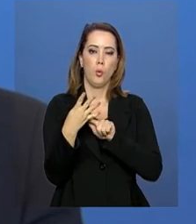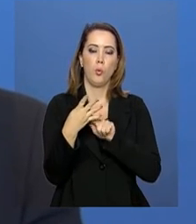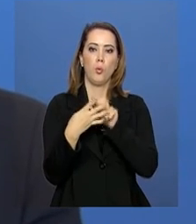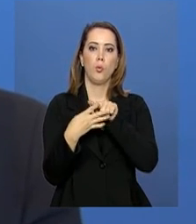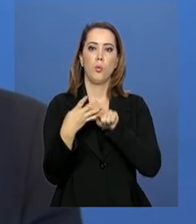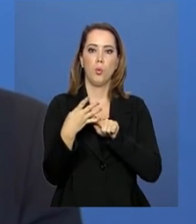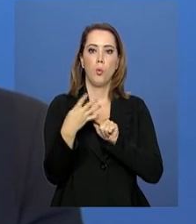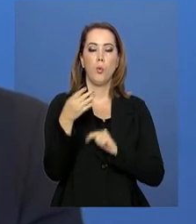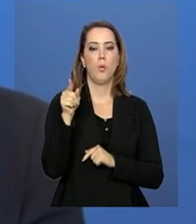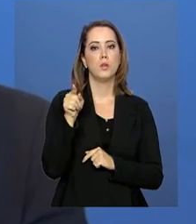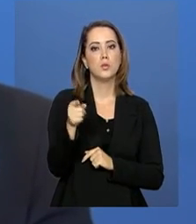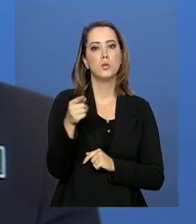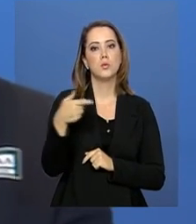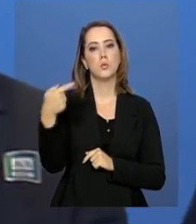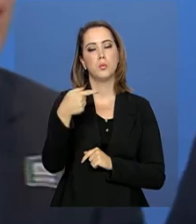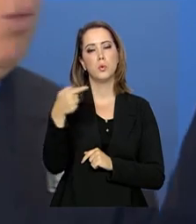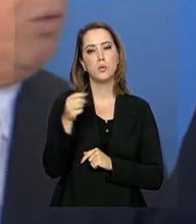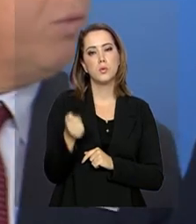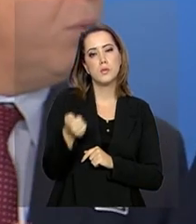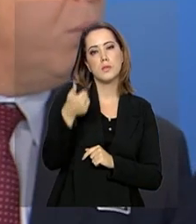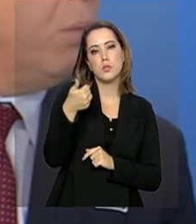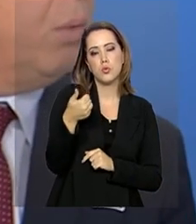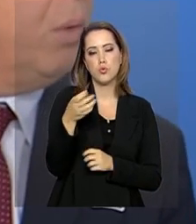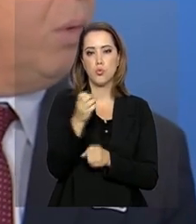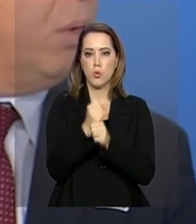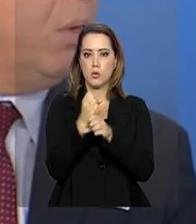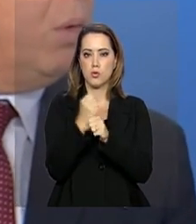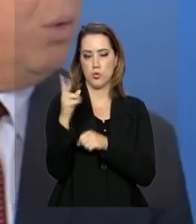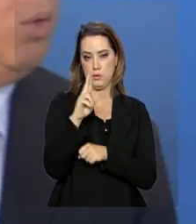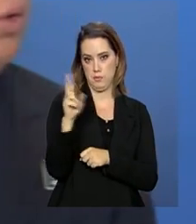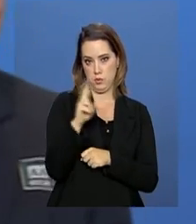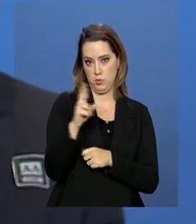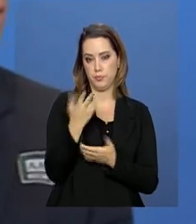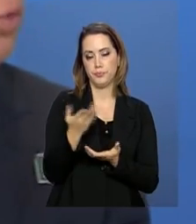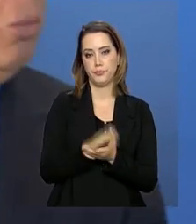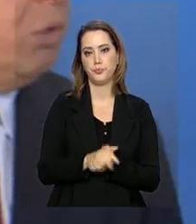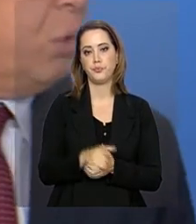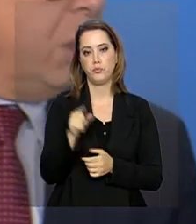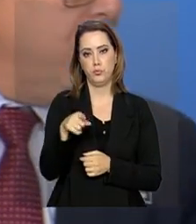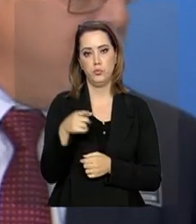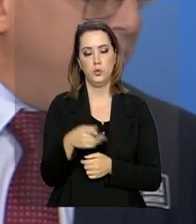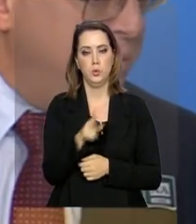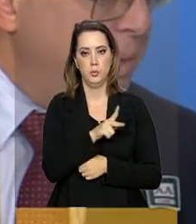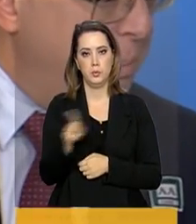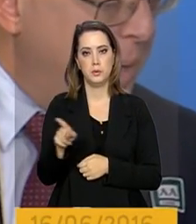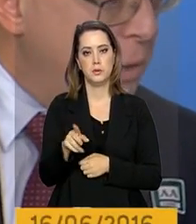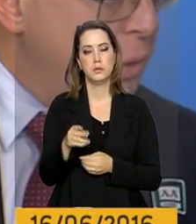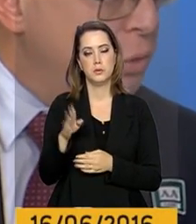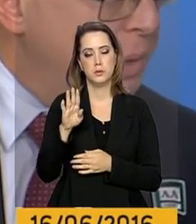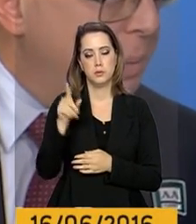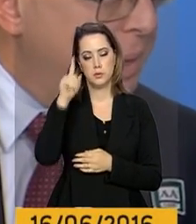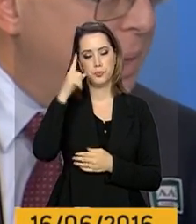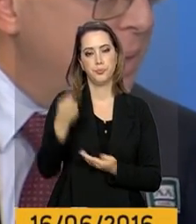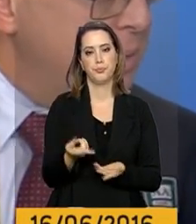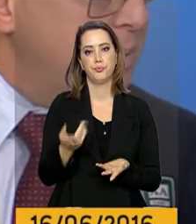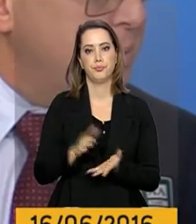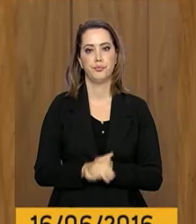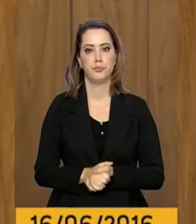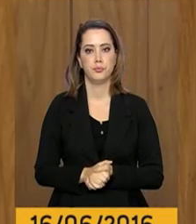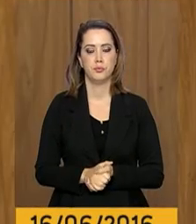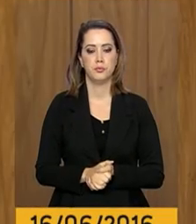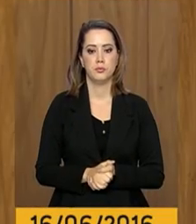4,7, quase 4,8, de acordo com a autorização do presidente da República. O estudo mostrou que não vai na subida para